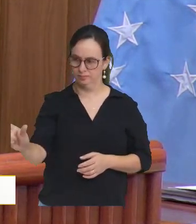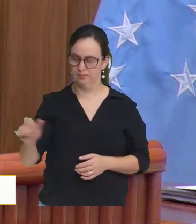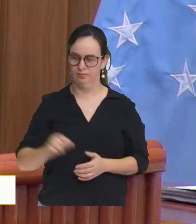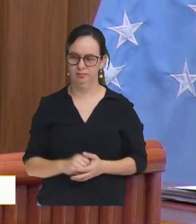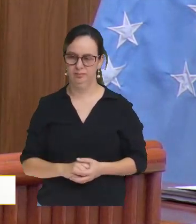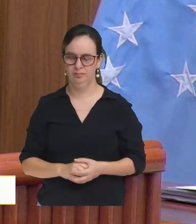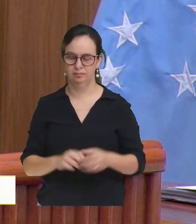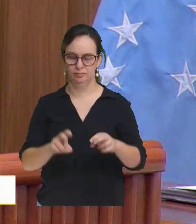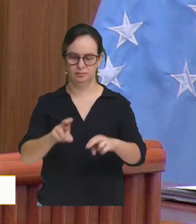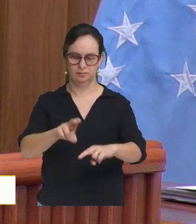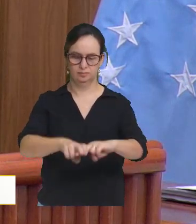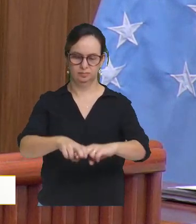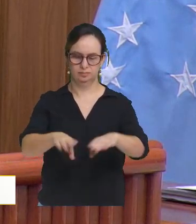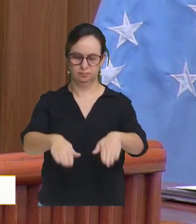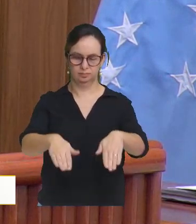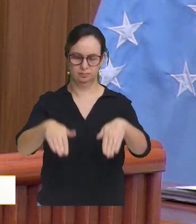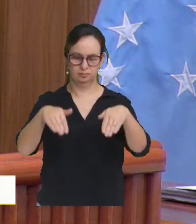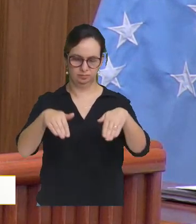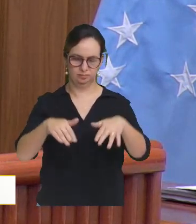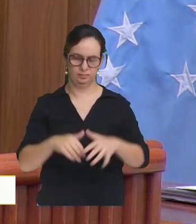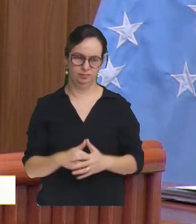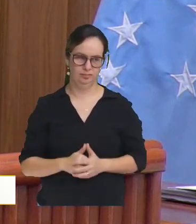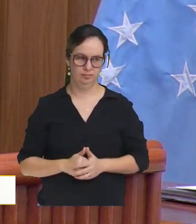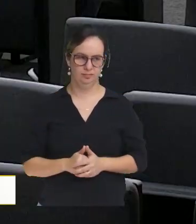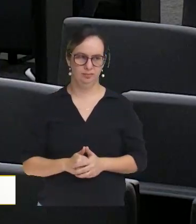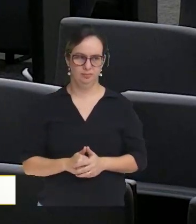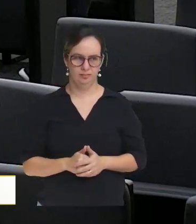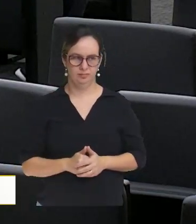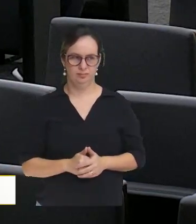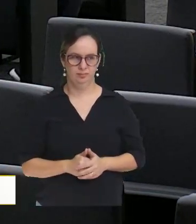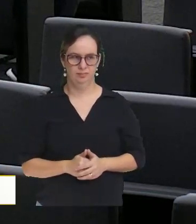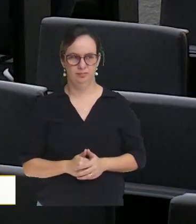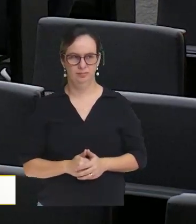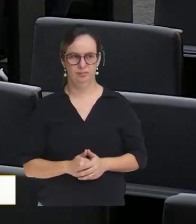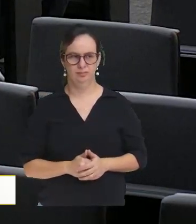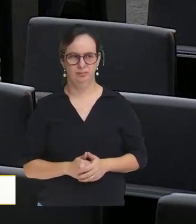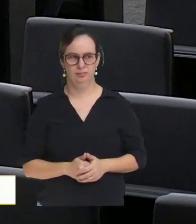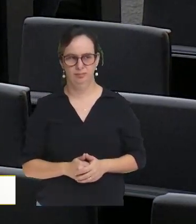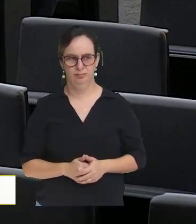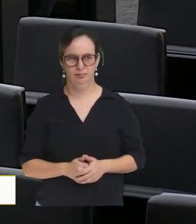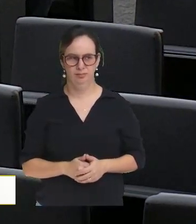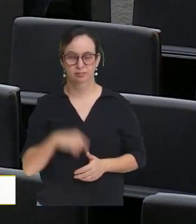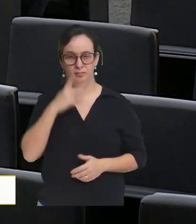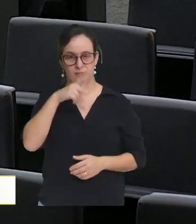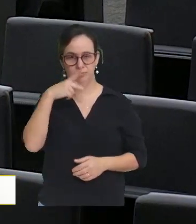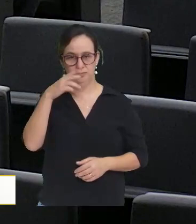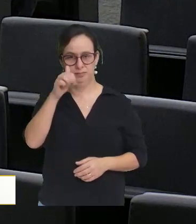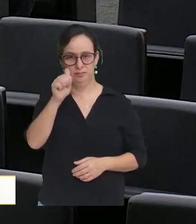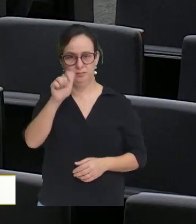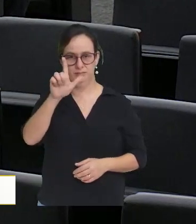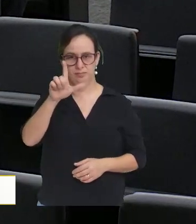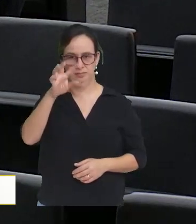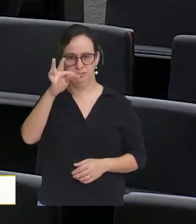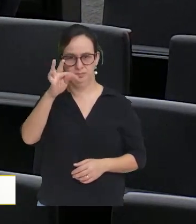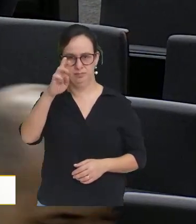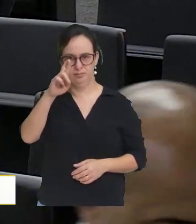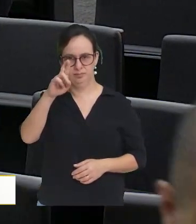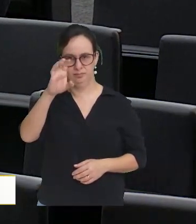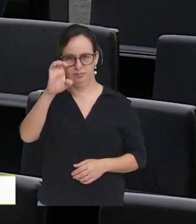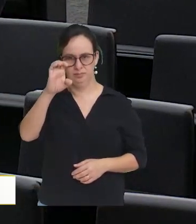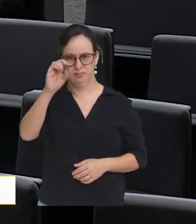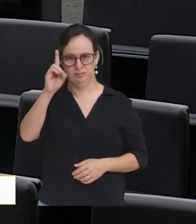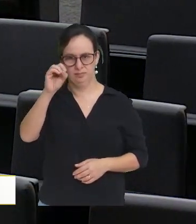e dizer, Alfredo, a você, a Patrícia,